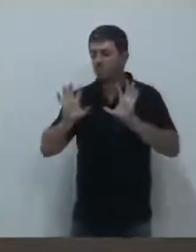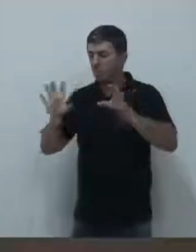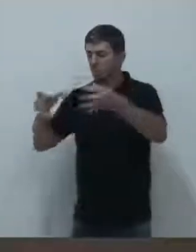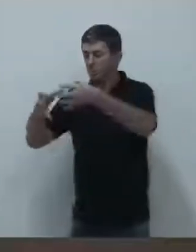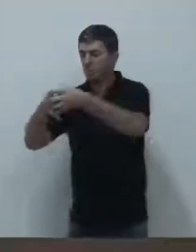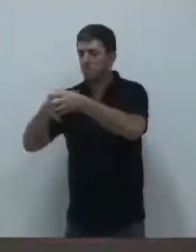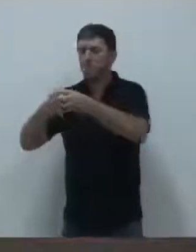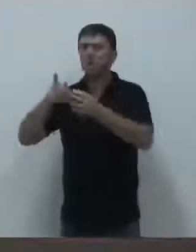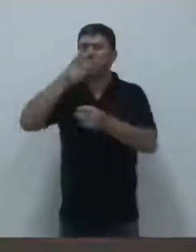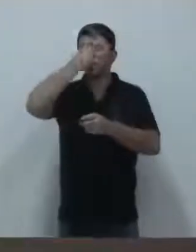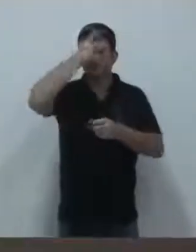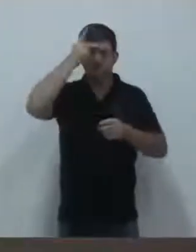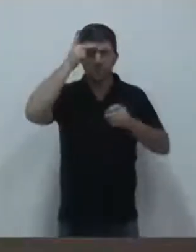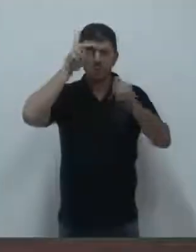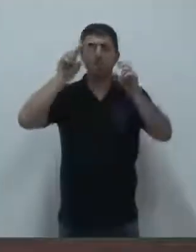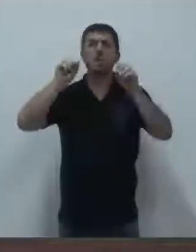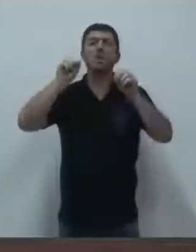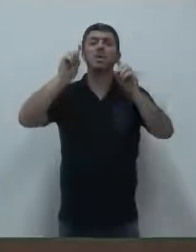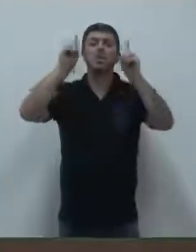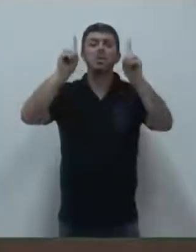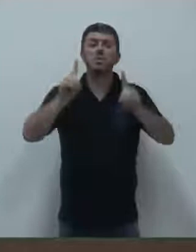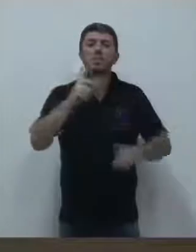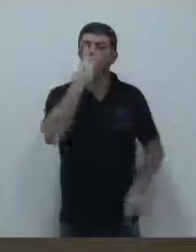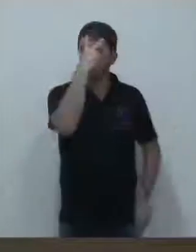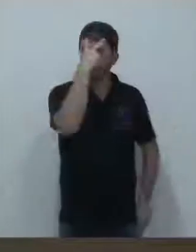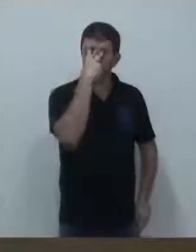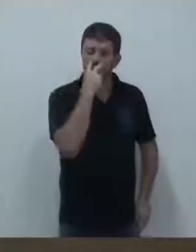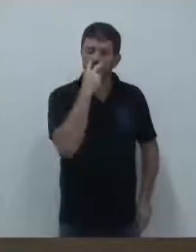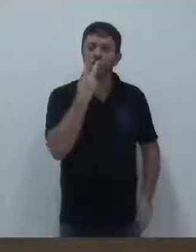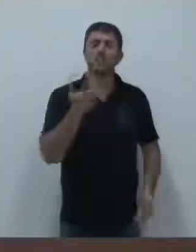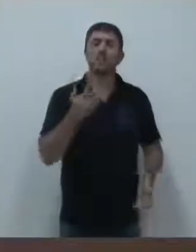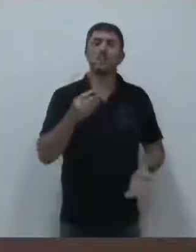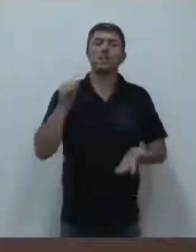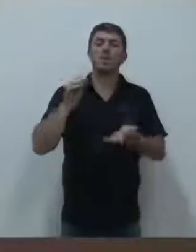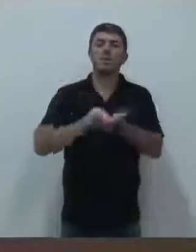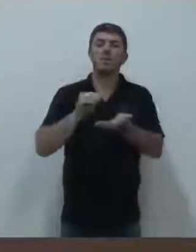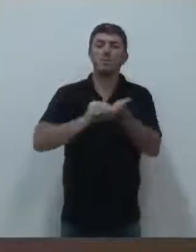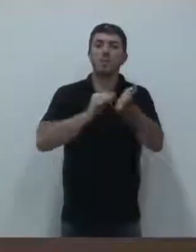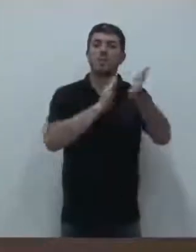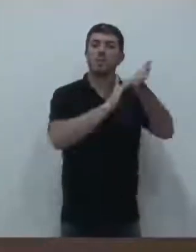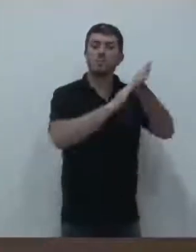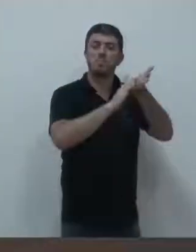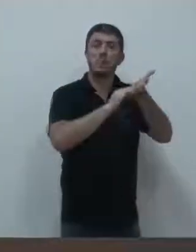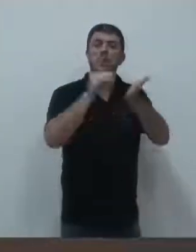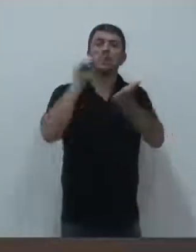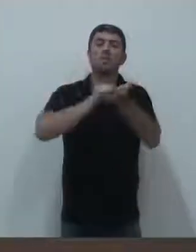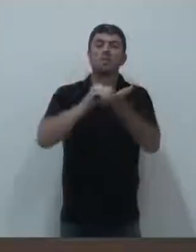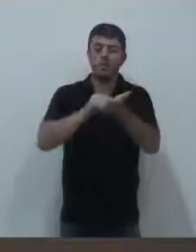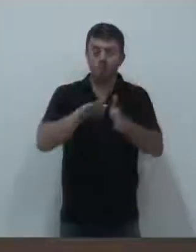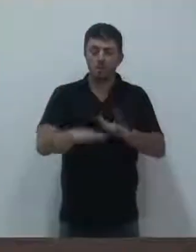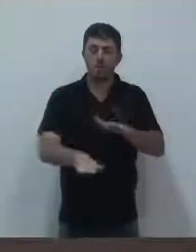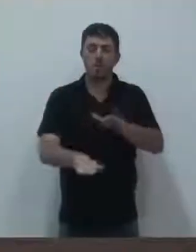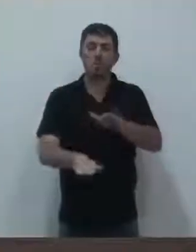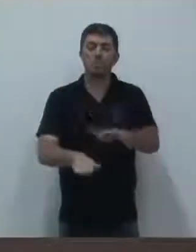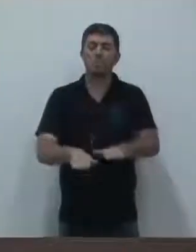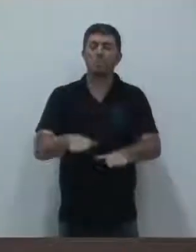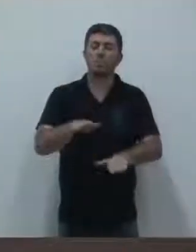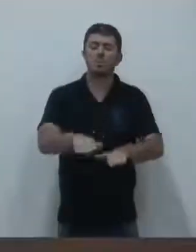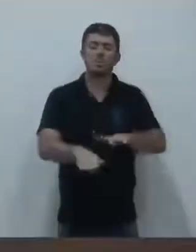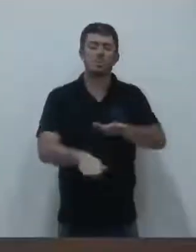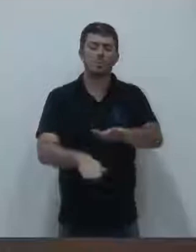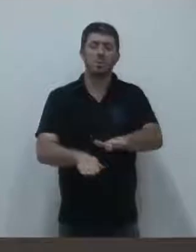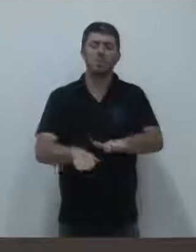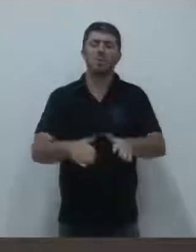com deficiência visual, mas infelizmente não tem o corrimão, não tem o braille, não tem o piso tátil, né? Então fica aqui um apelo para que